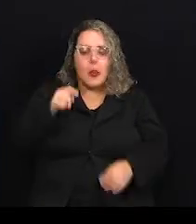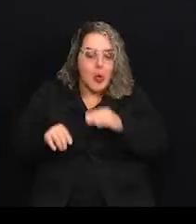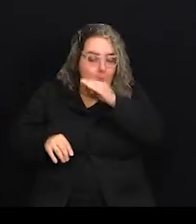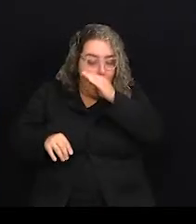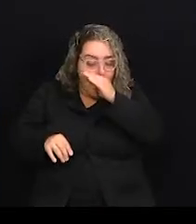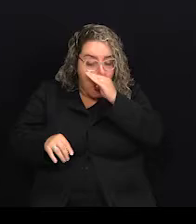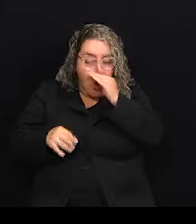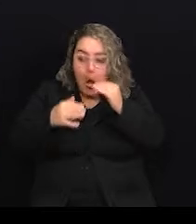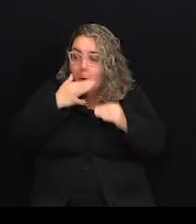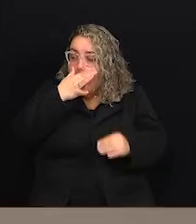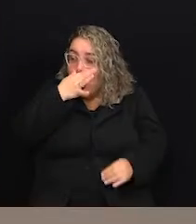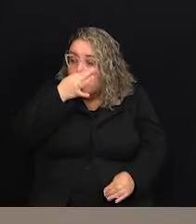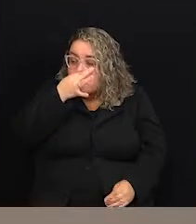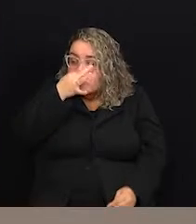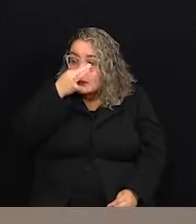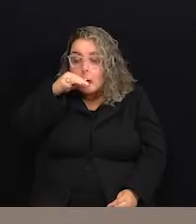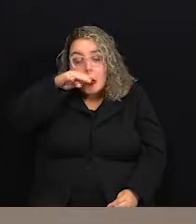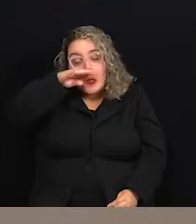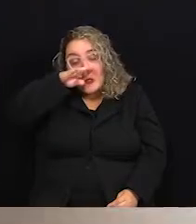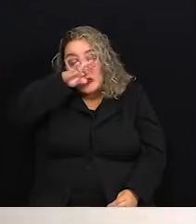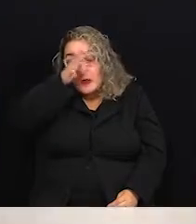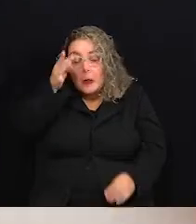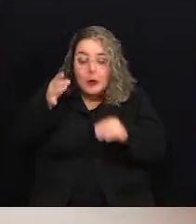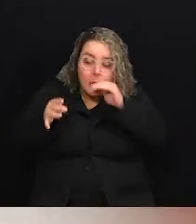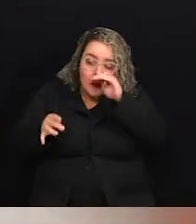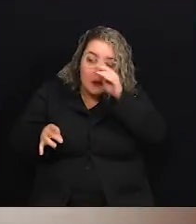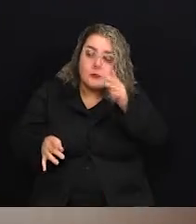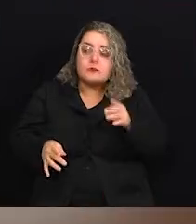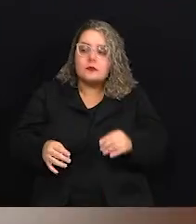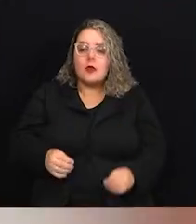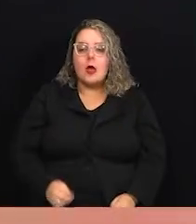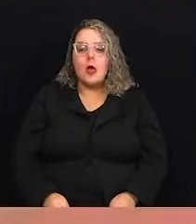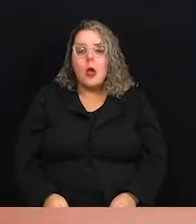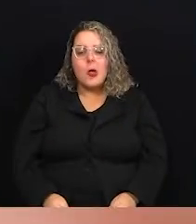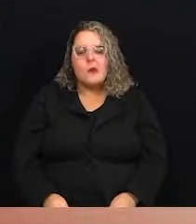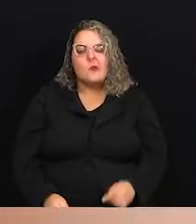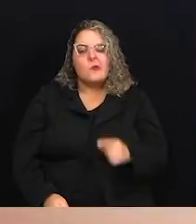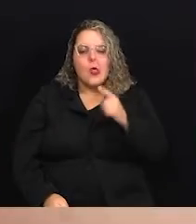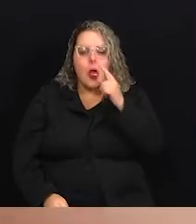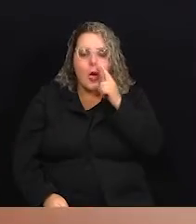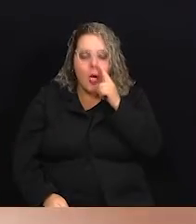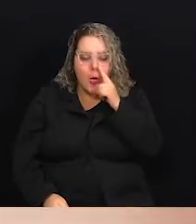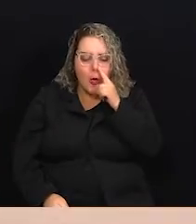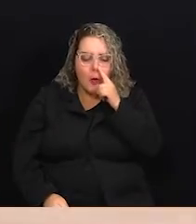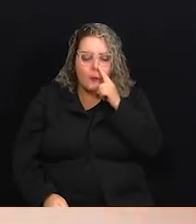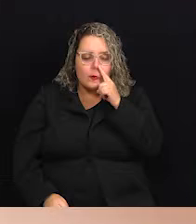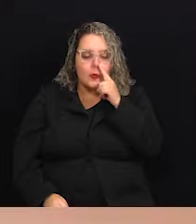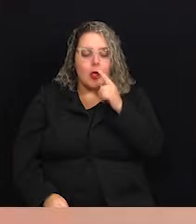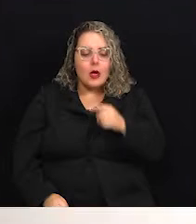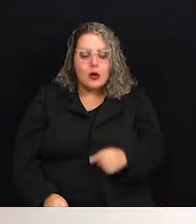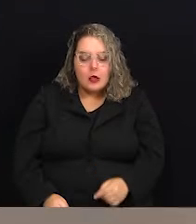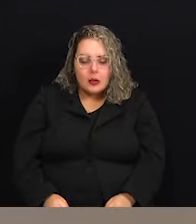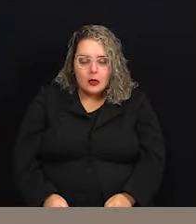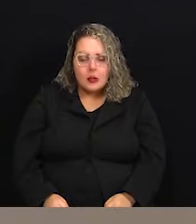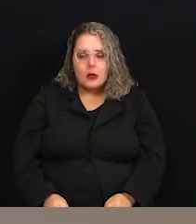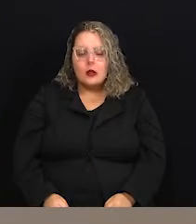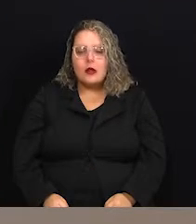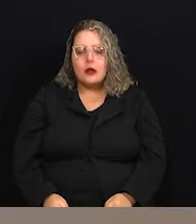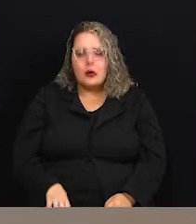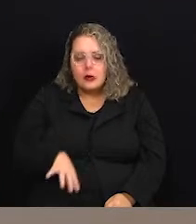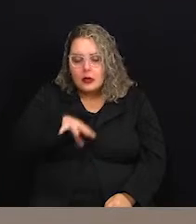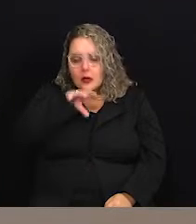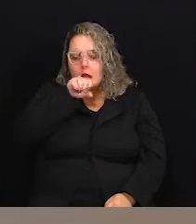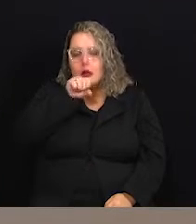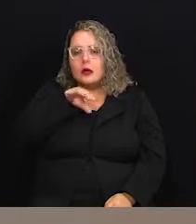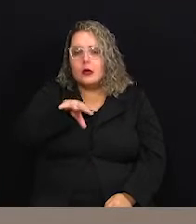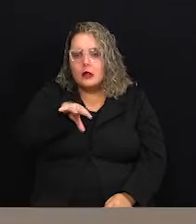nariz escorrendo sempre, e principalmente aquele nariz entupido, obstrução nasal, aquela pessoa que respira o tempo